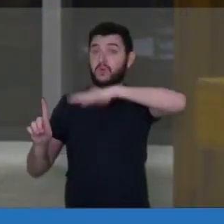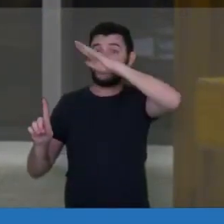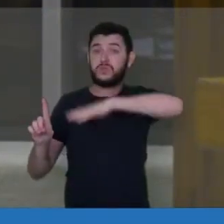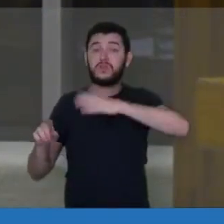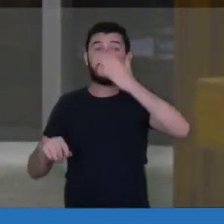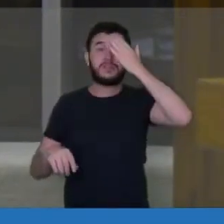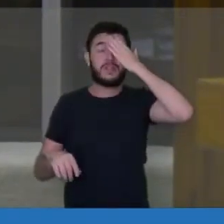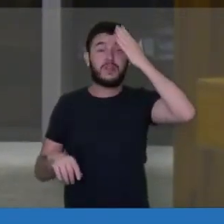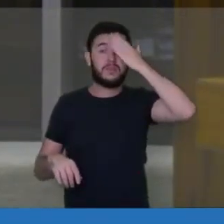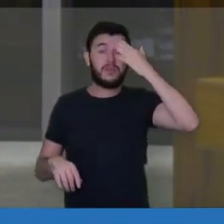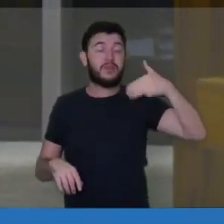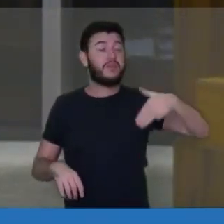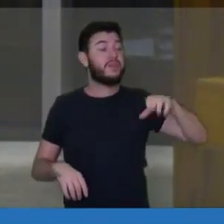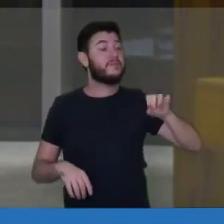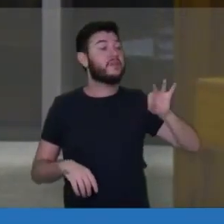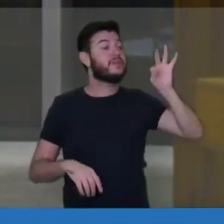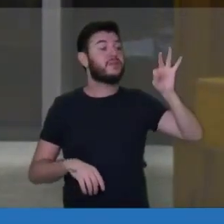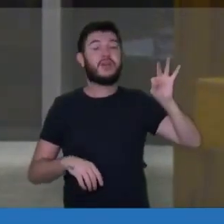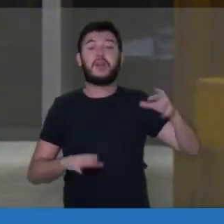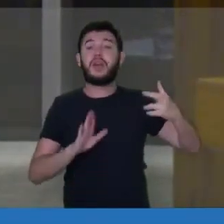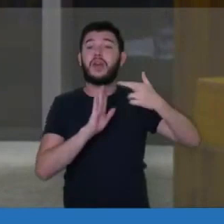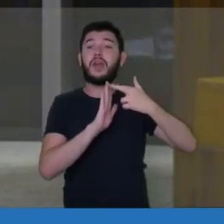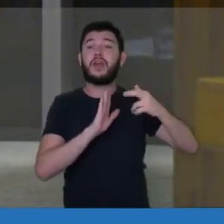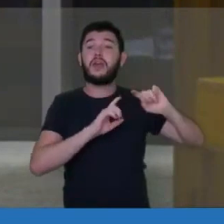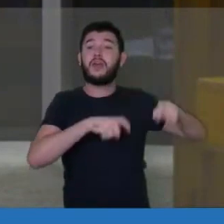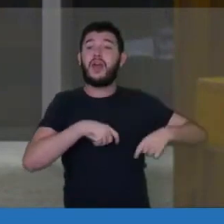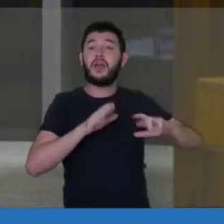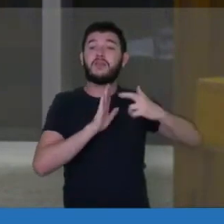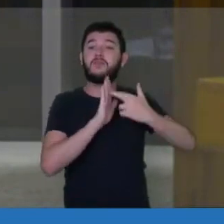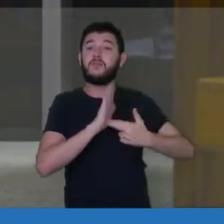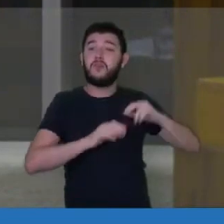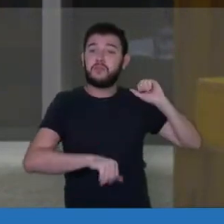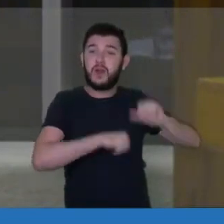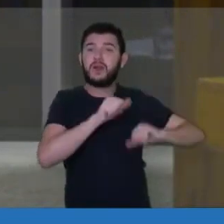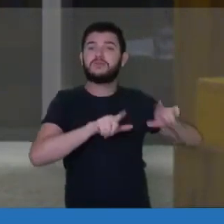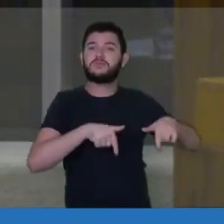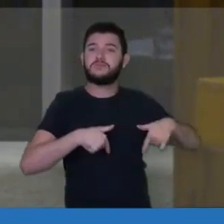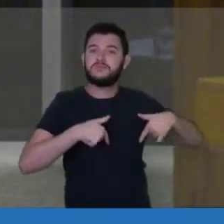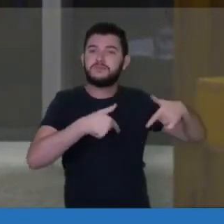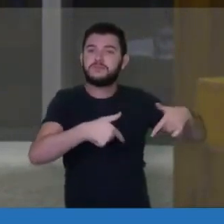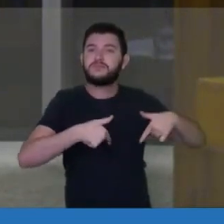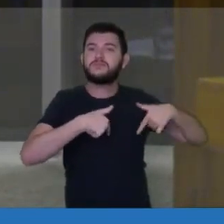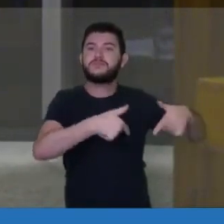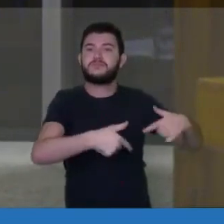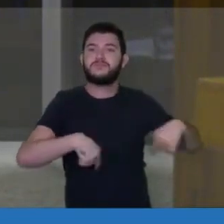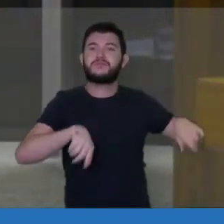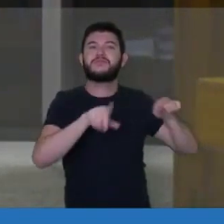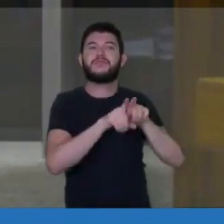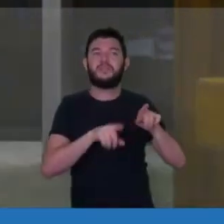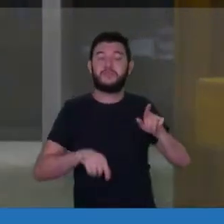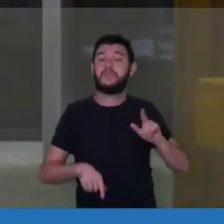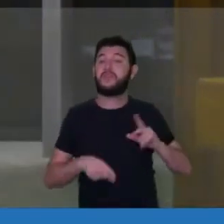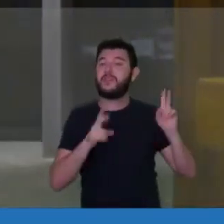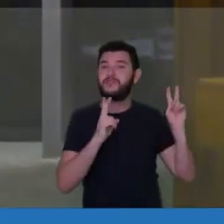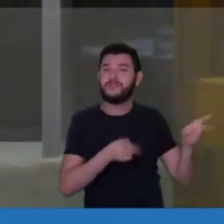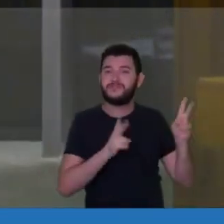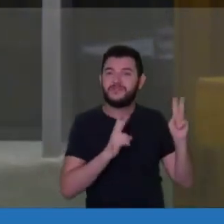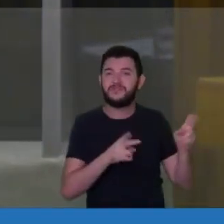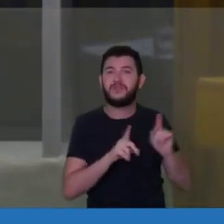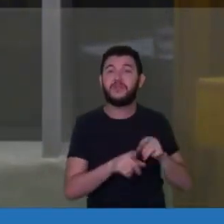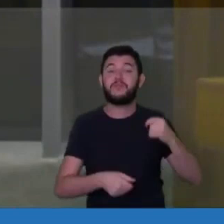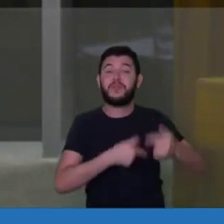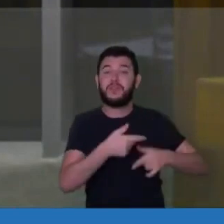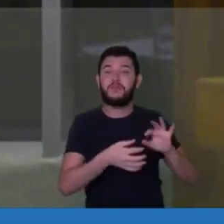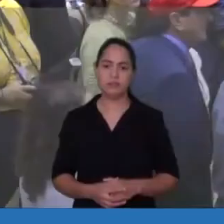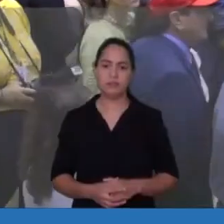continuar lutando pela reforma agrária, ocupando terra, ocupando latifúndio para produzir alimento saudável